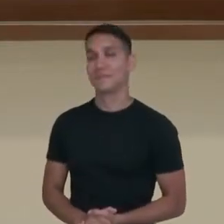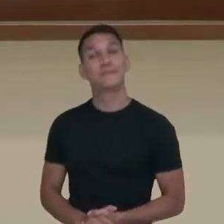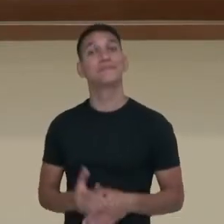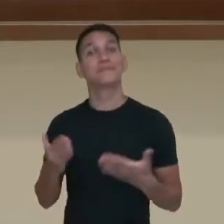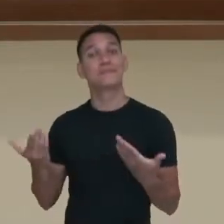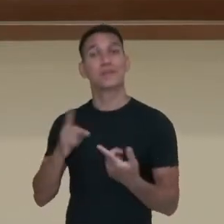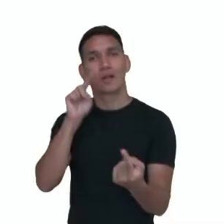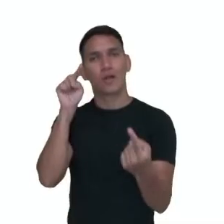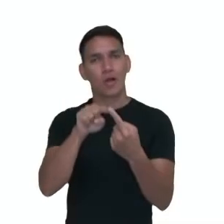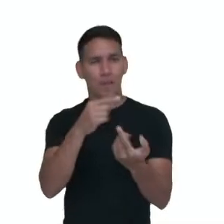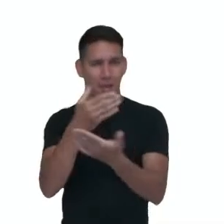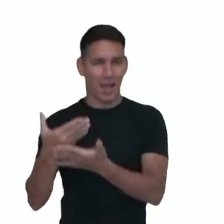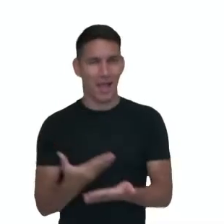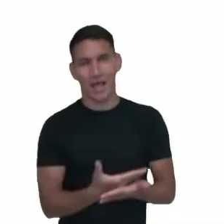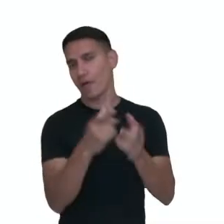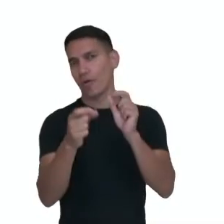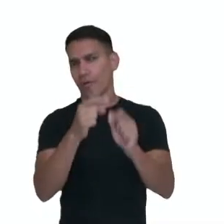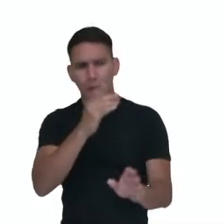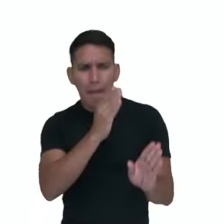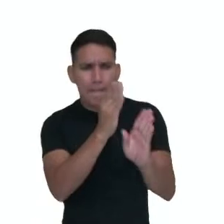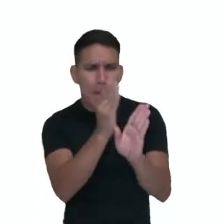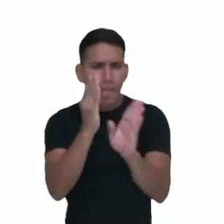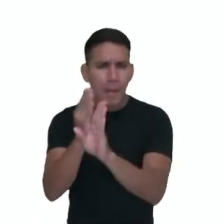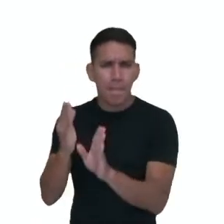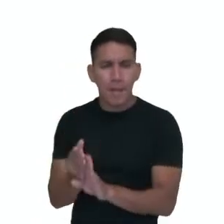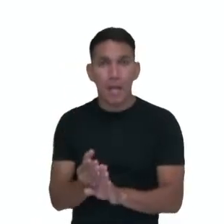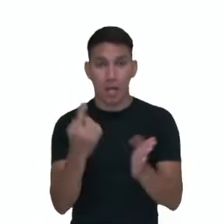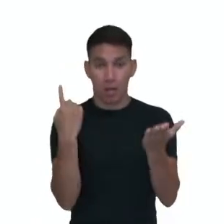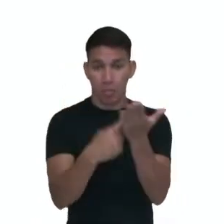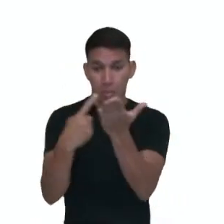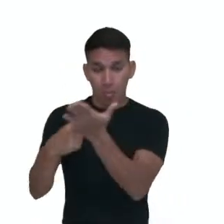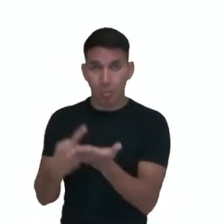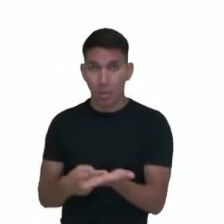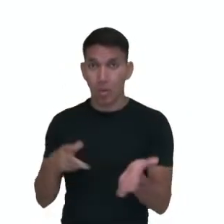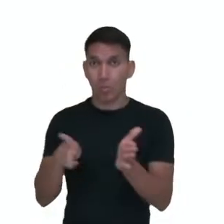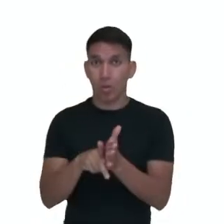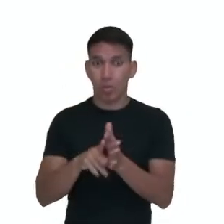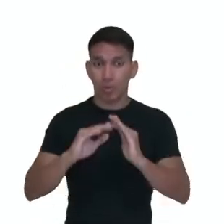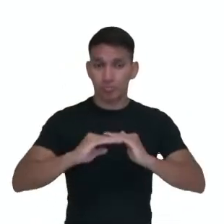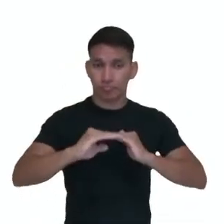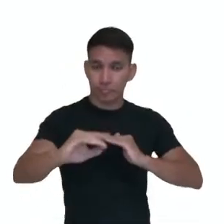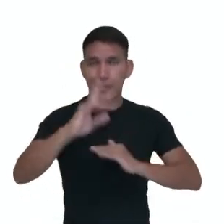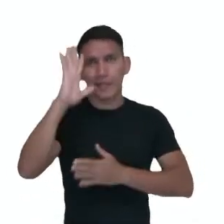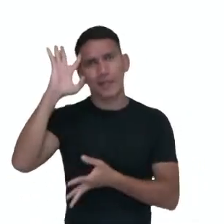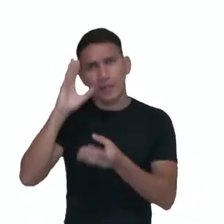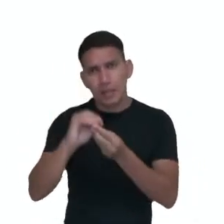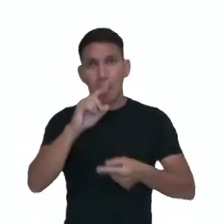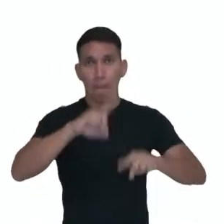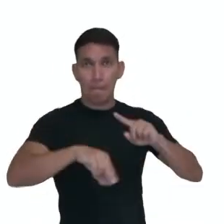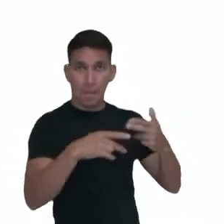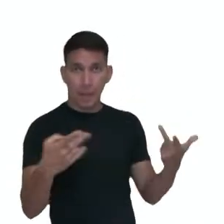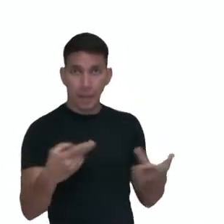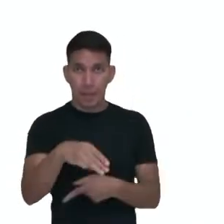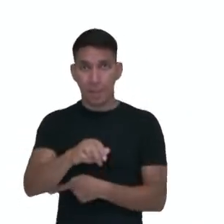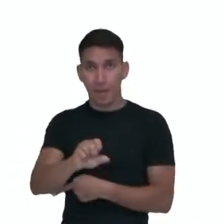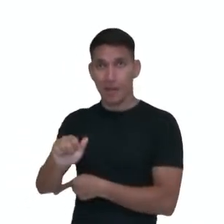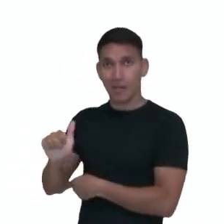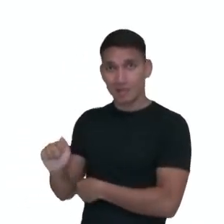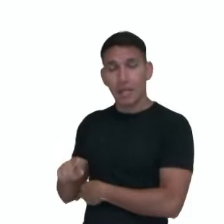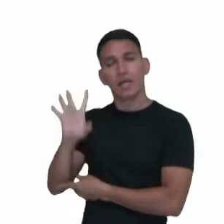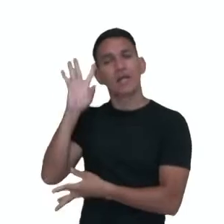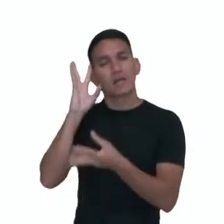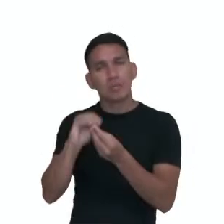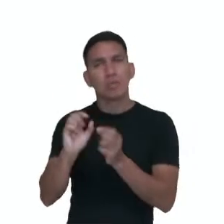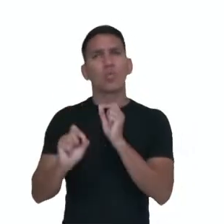Então, os objetivos dessa aula: identificar as unidades de medida, entender o que é massa, compreender volume e